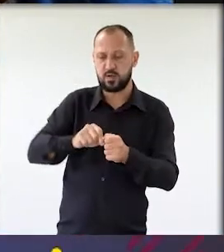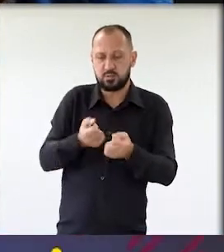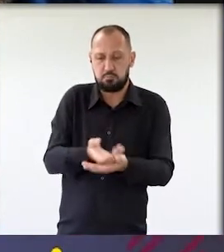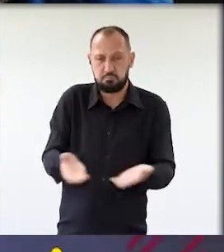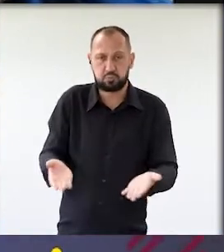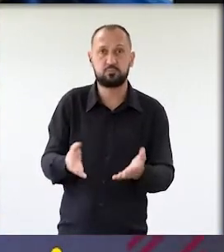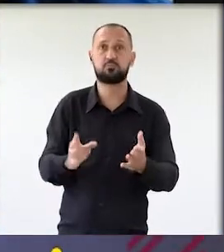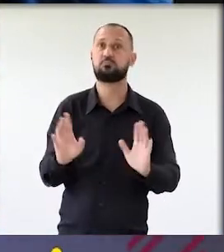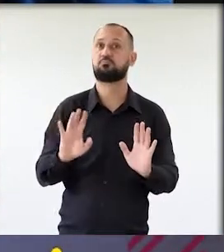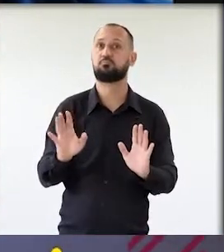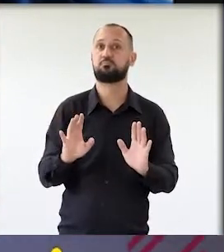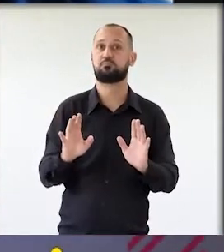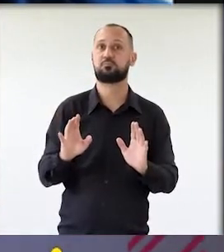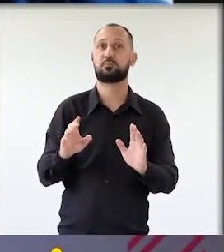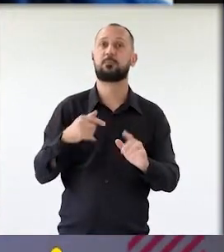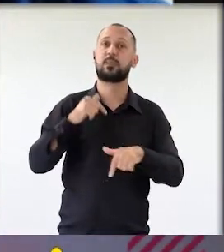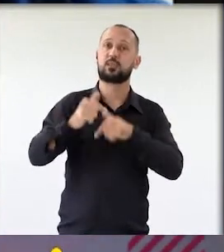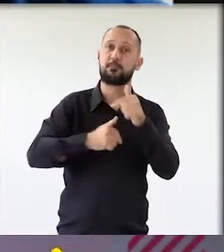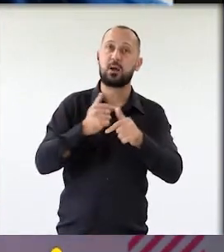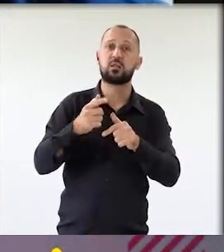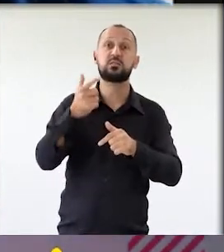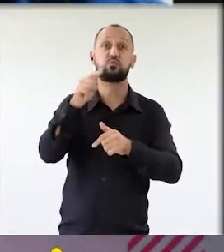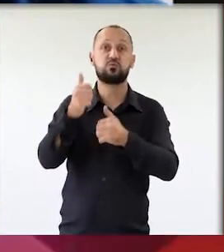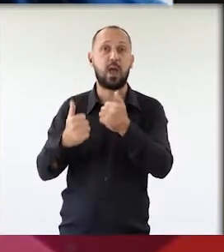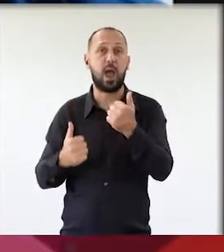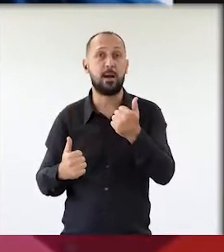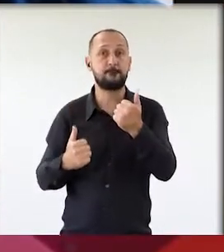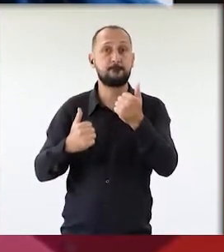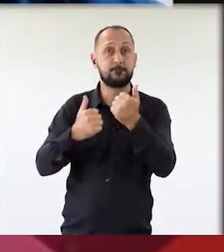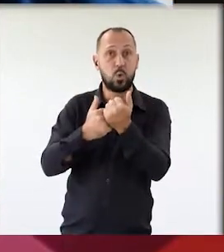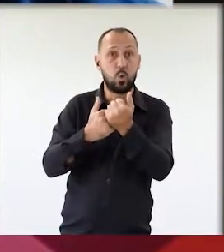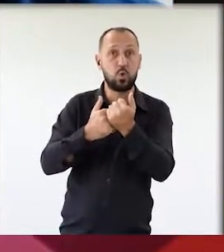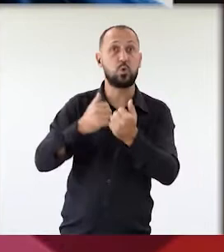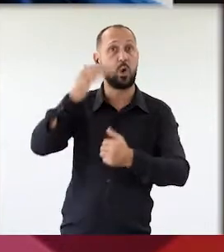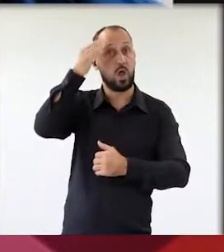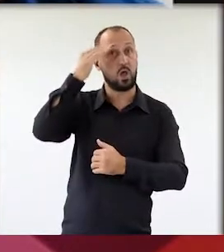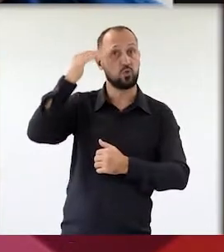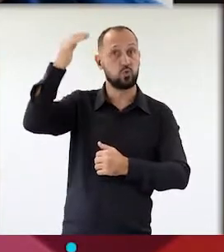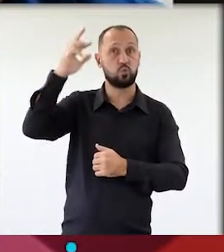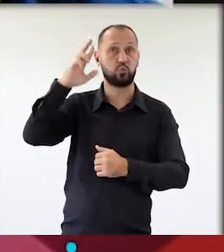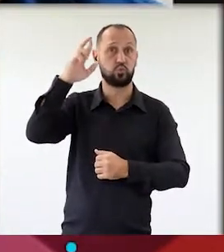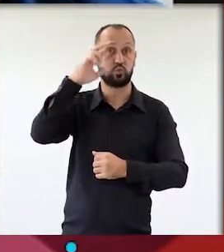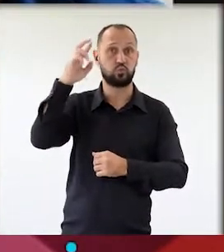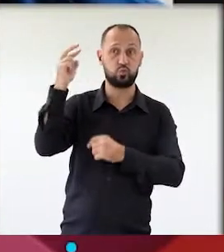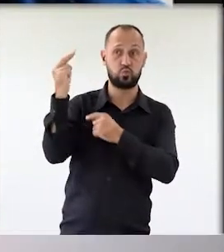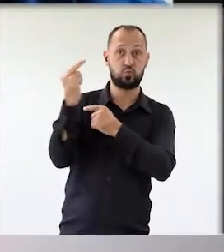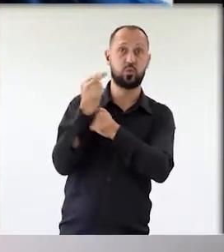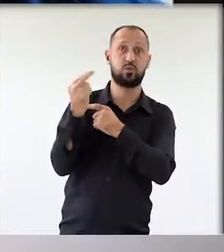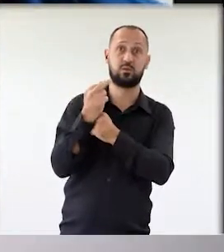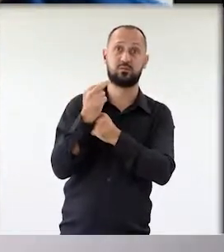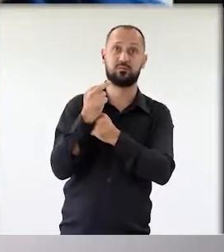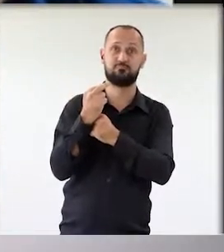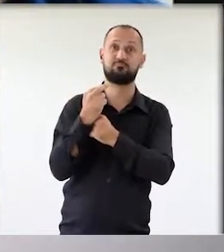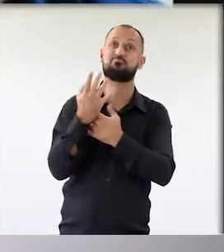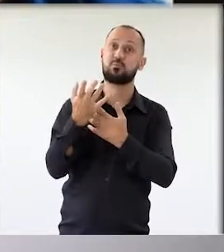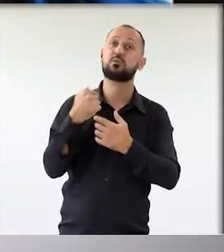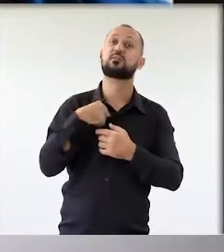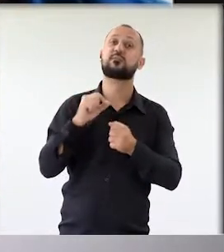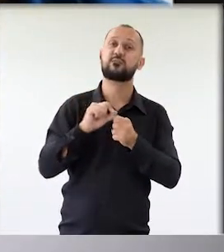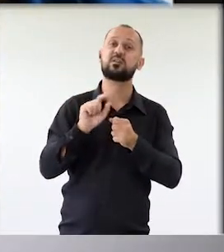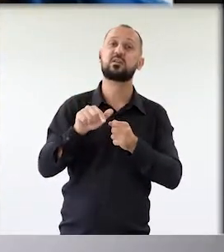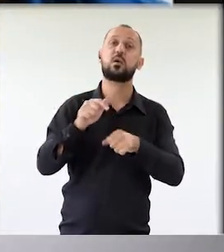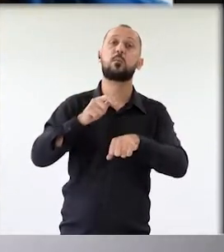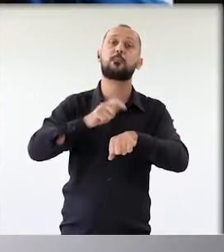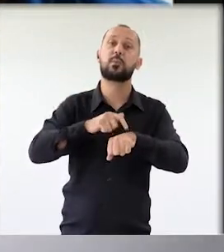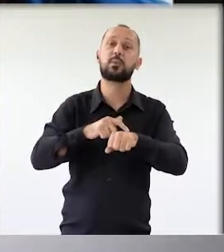para os irmãos, ficando responsável por esse serviço sem o apoio, sem a supervisão de um adulto, você está expondo